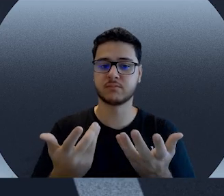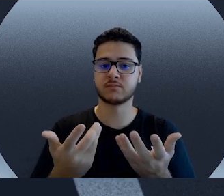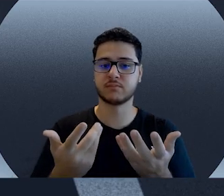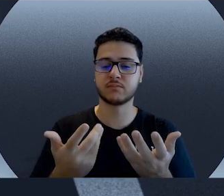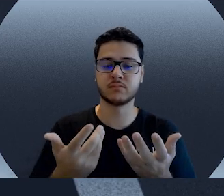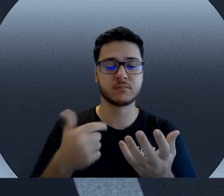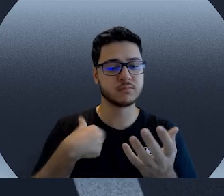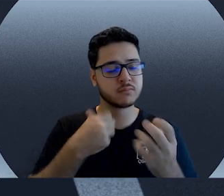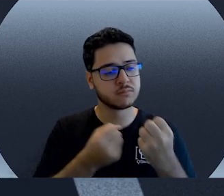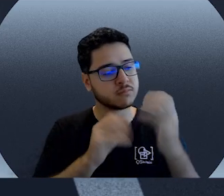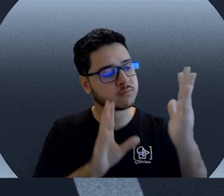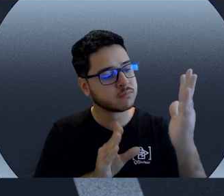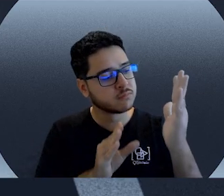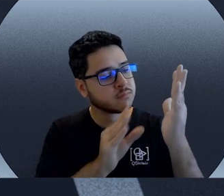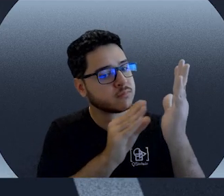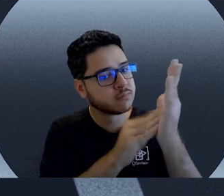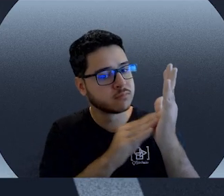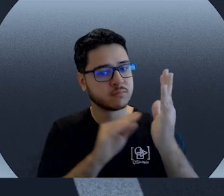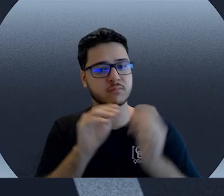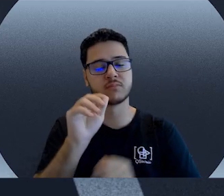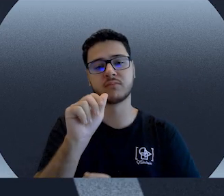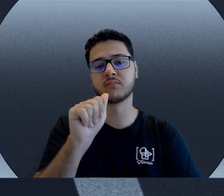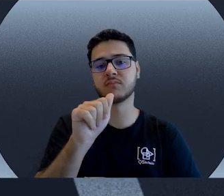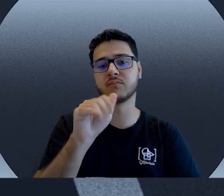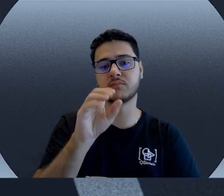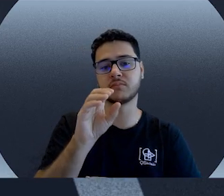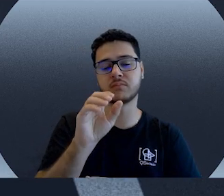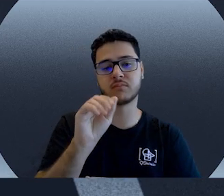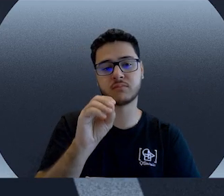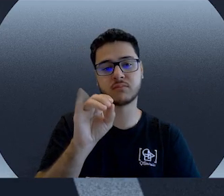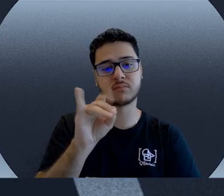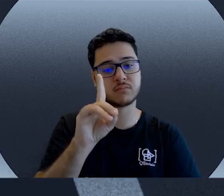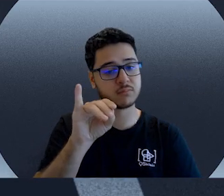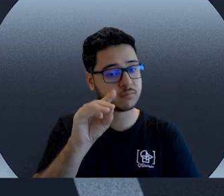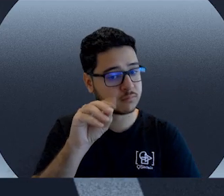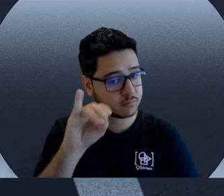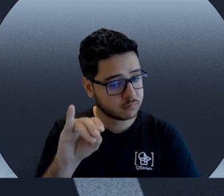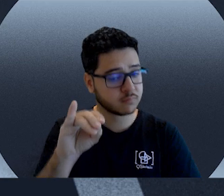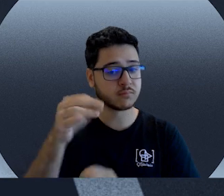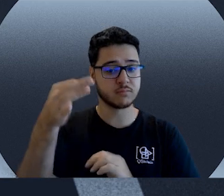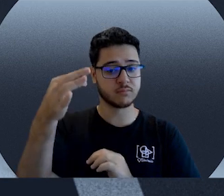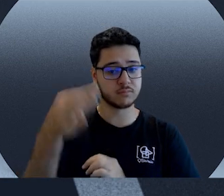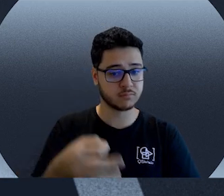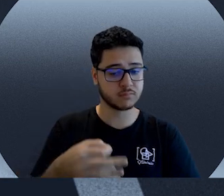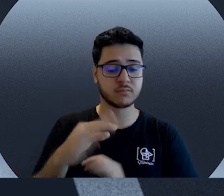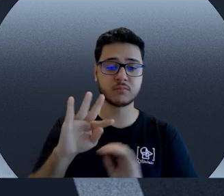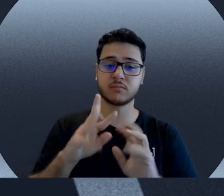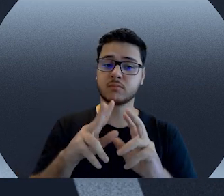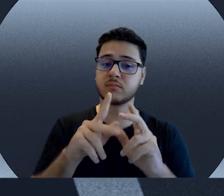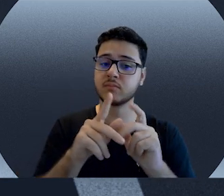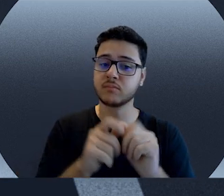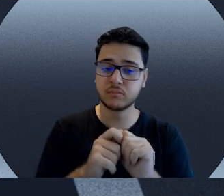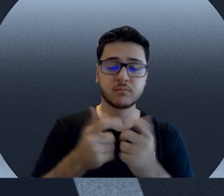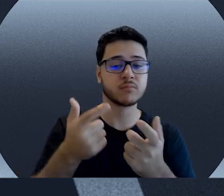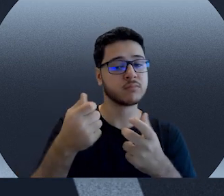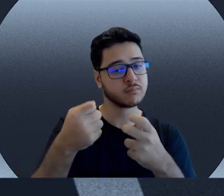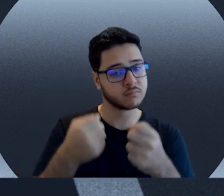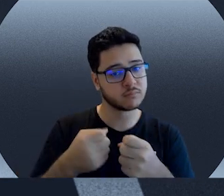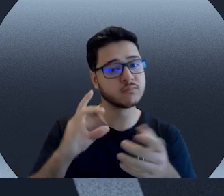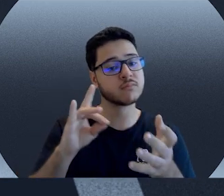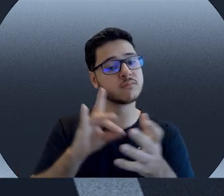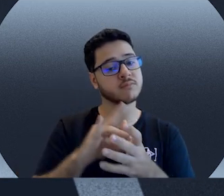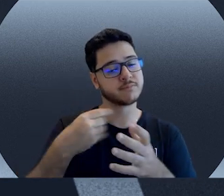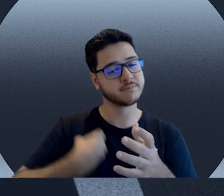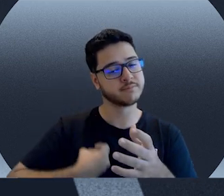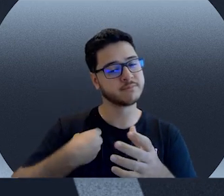posso tocar numa obra de arte? A Yayoi Kusama vira pra gente e diz, sem dúvida, não só pode, como deve